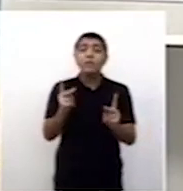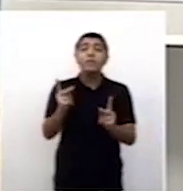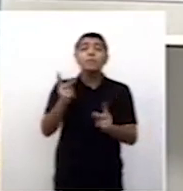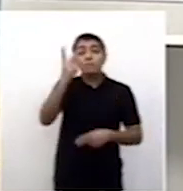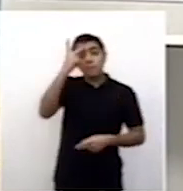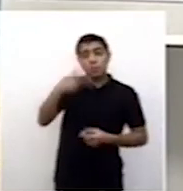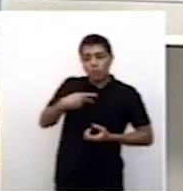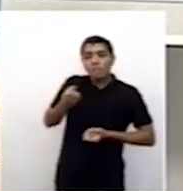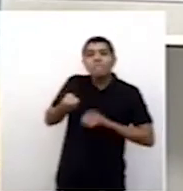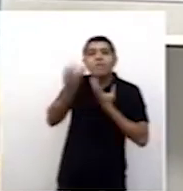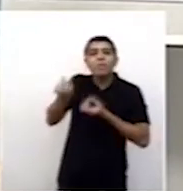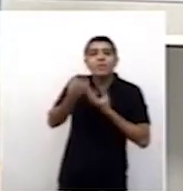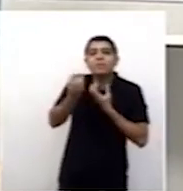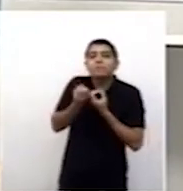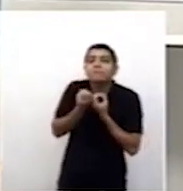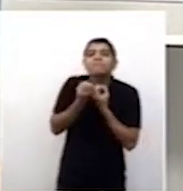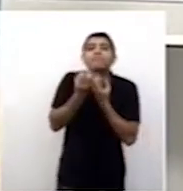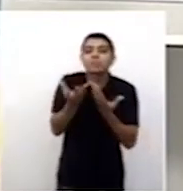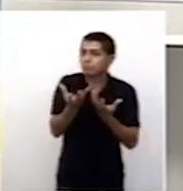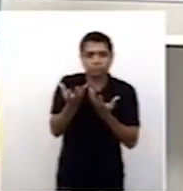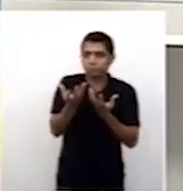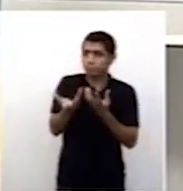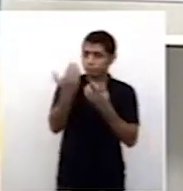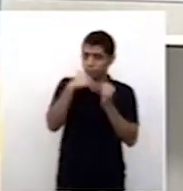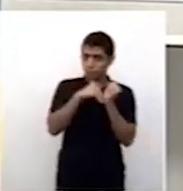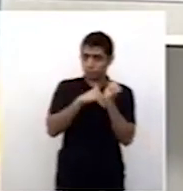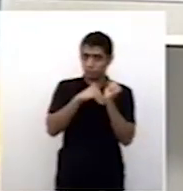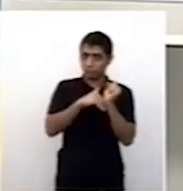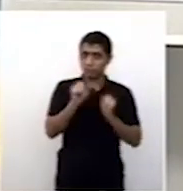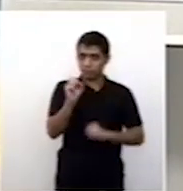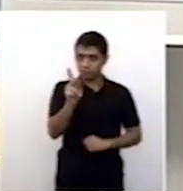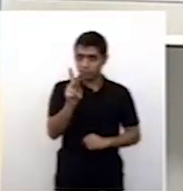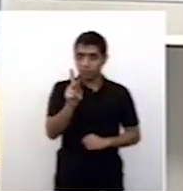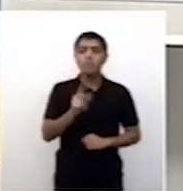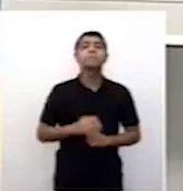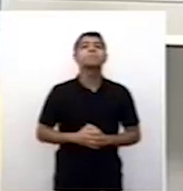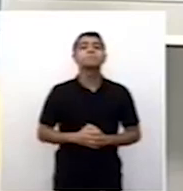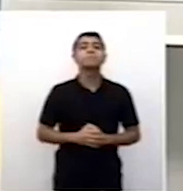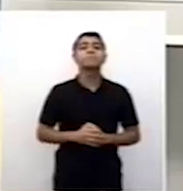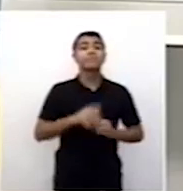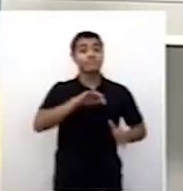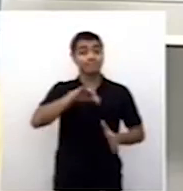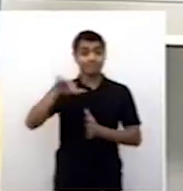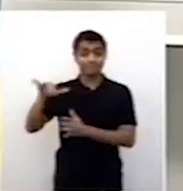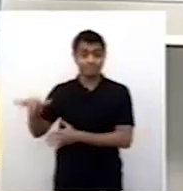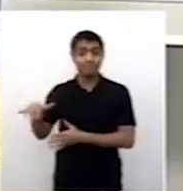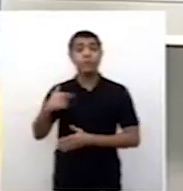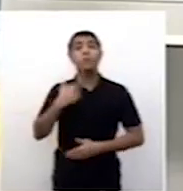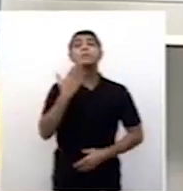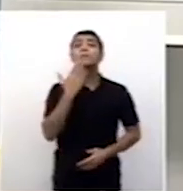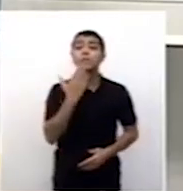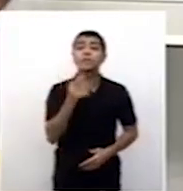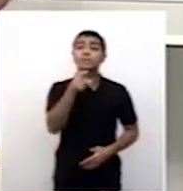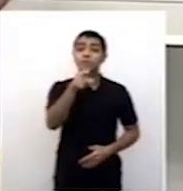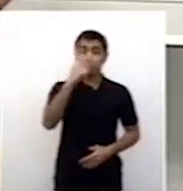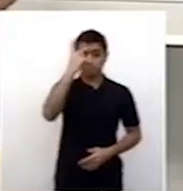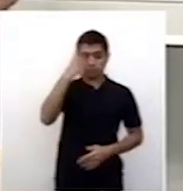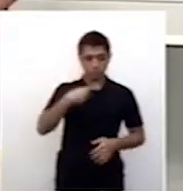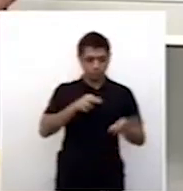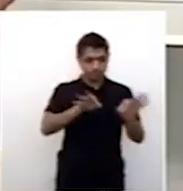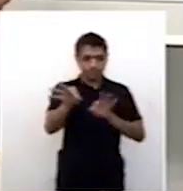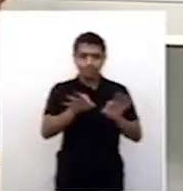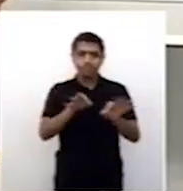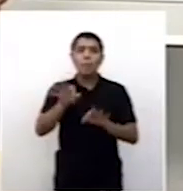pessoais, ok? Bom, para uma melhor organização pessoal, eu vou pedir que você pegue a sua